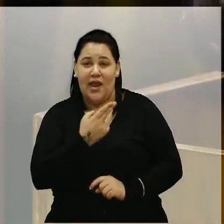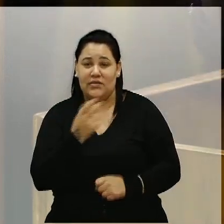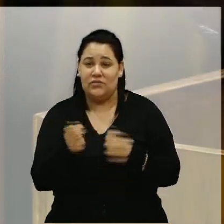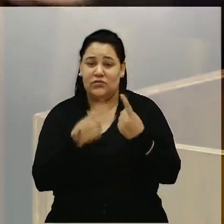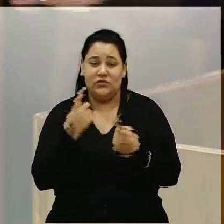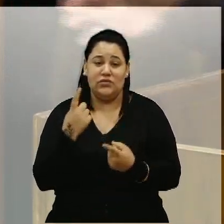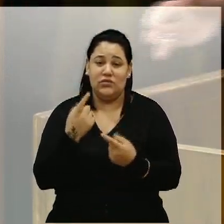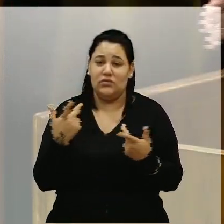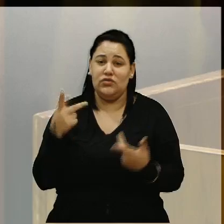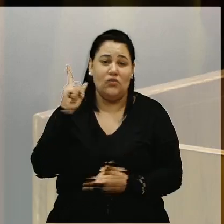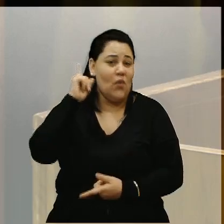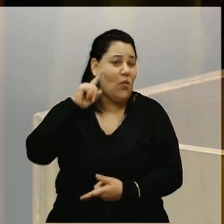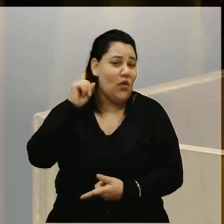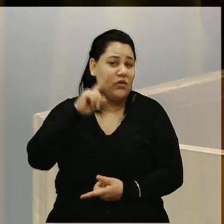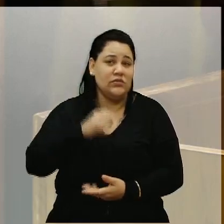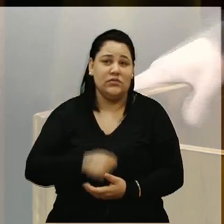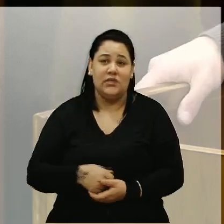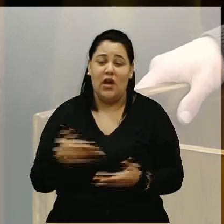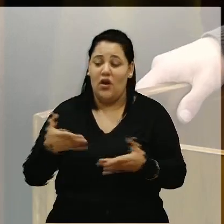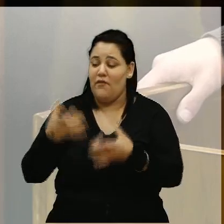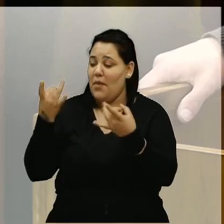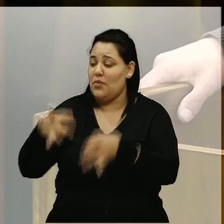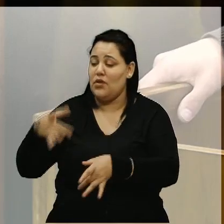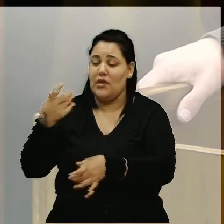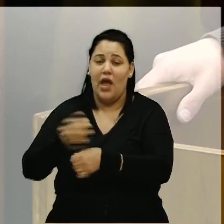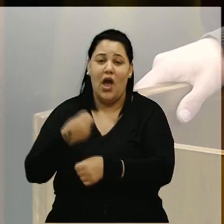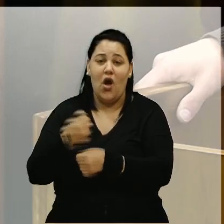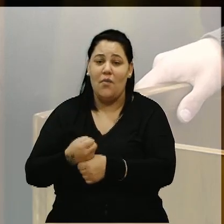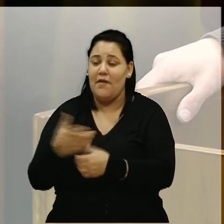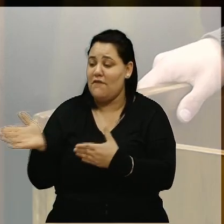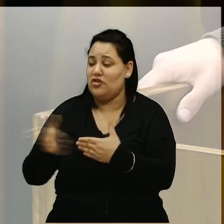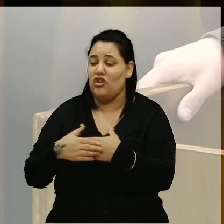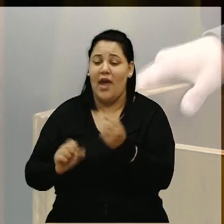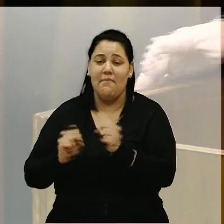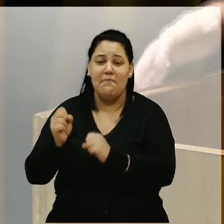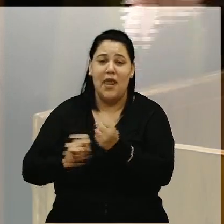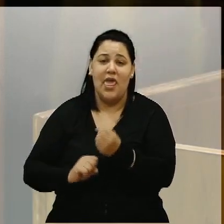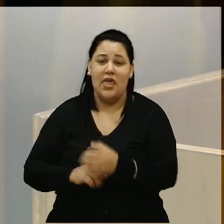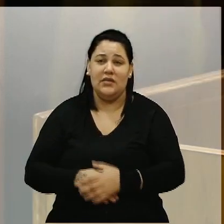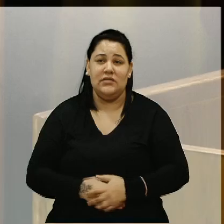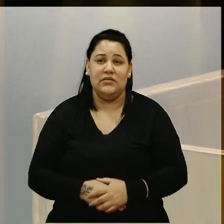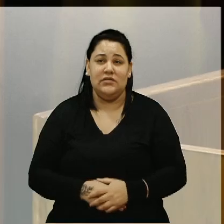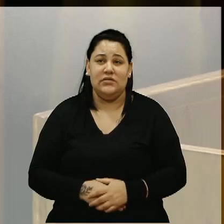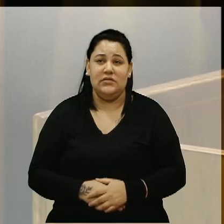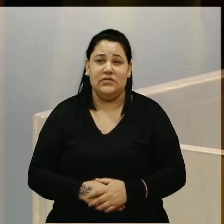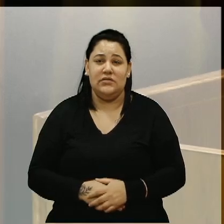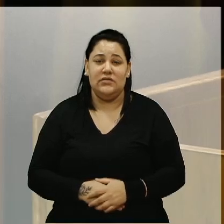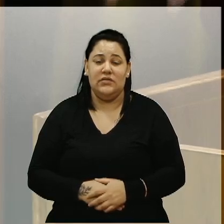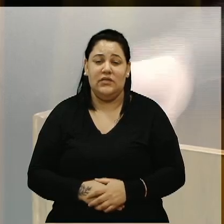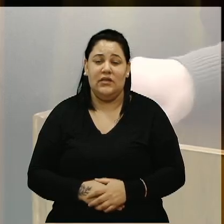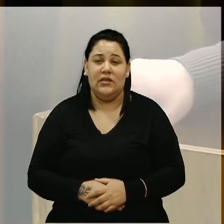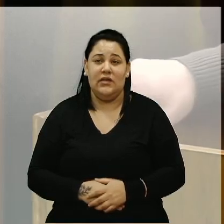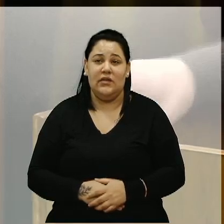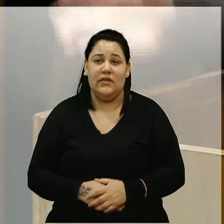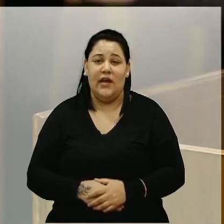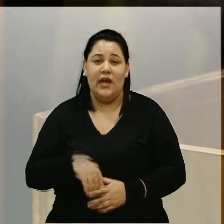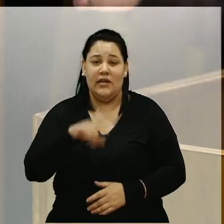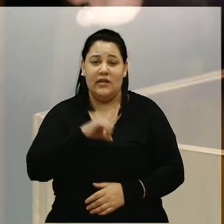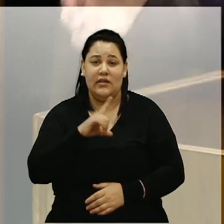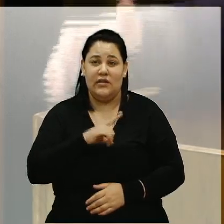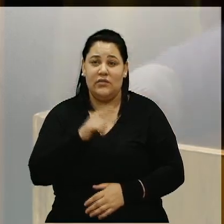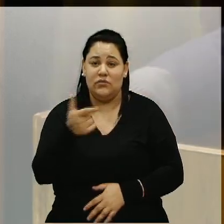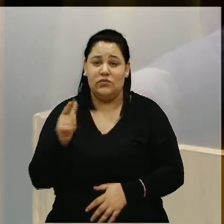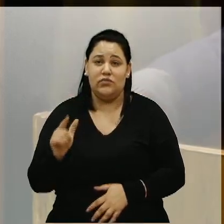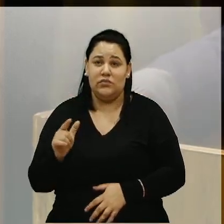Vamos decretar falência, vamos abandonar a obra, e daí vem oposição, deita o sarrafo. Eu não